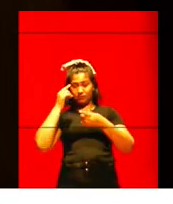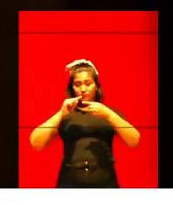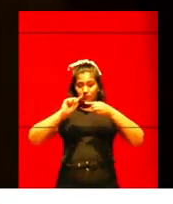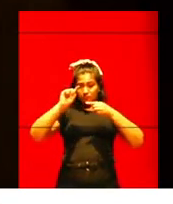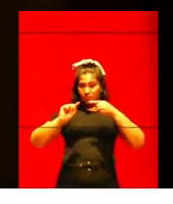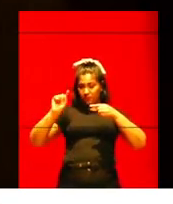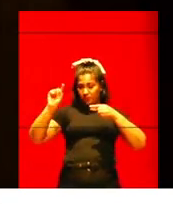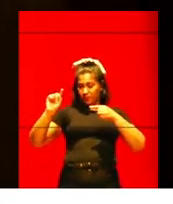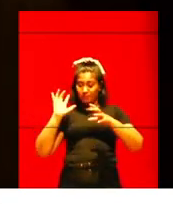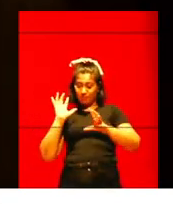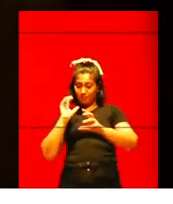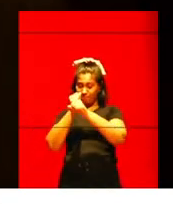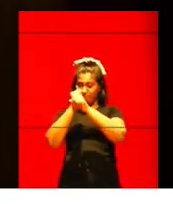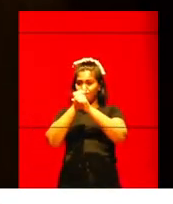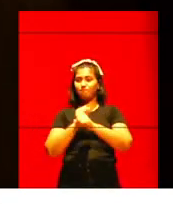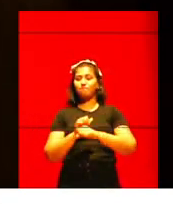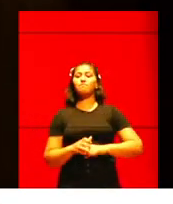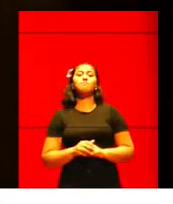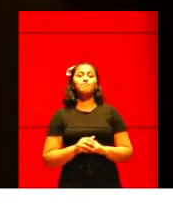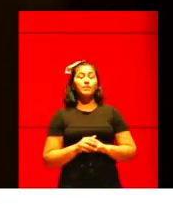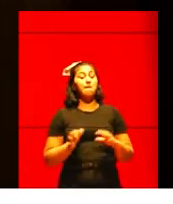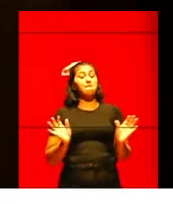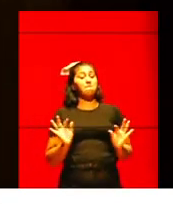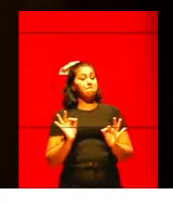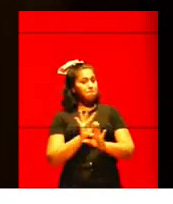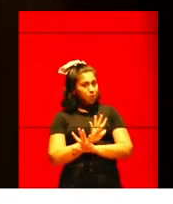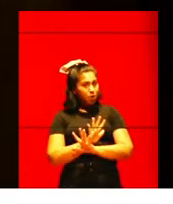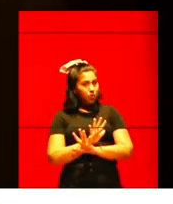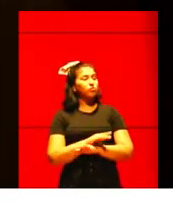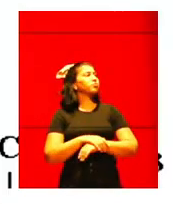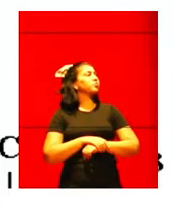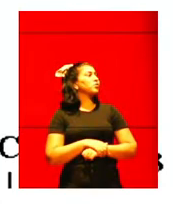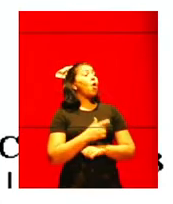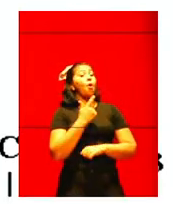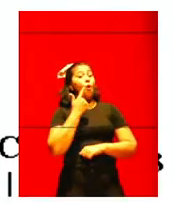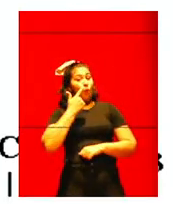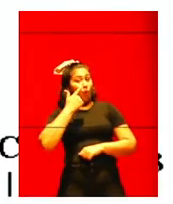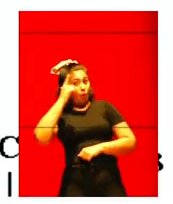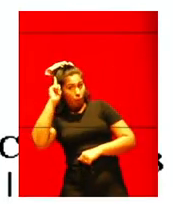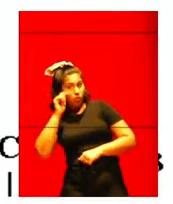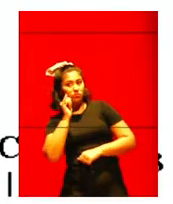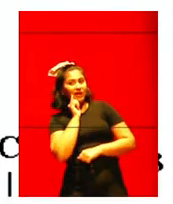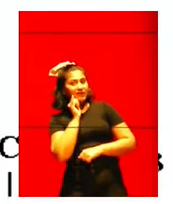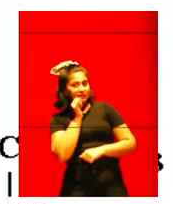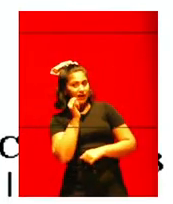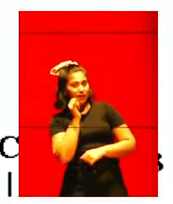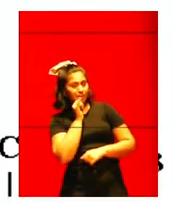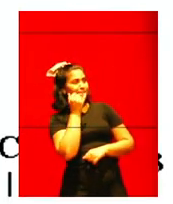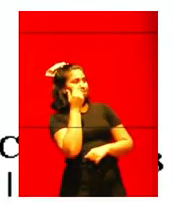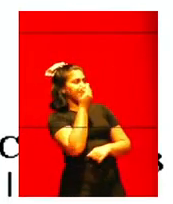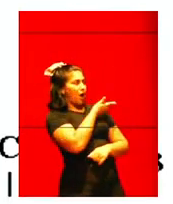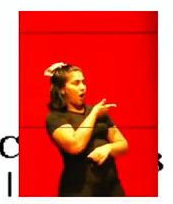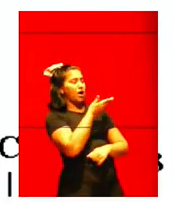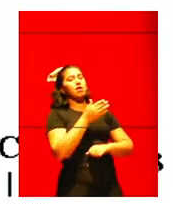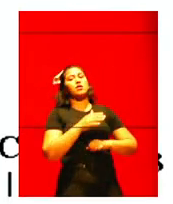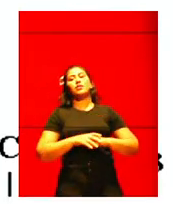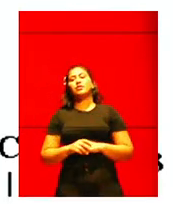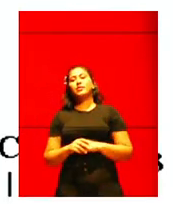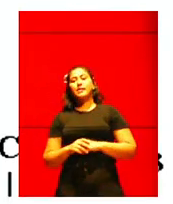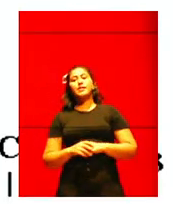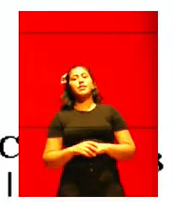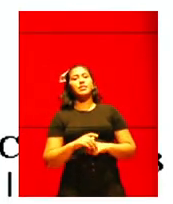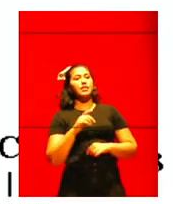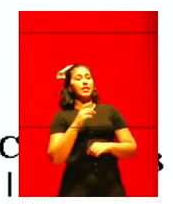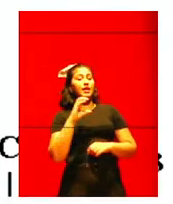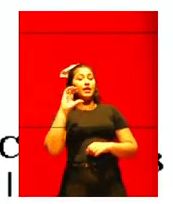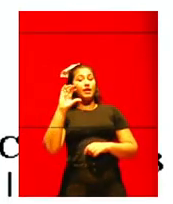Passa aí para mim, por favor. Pronto. Outra coisa básica de orgânica é a classificação dos carbonos. Carbono